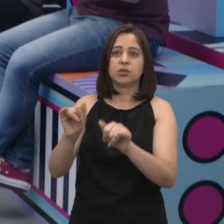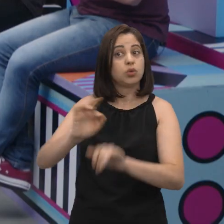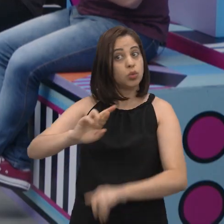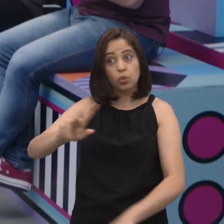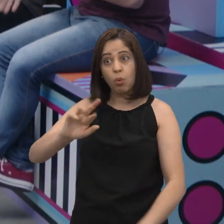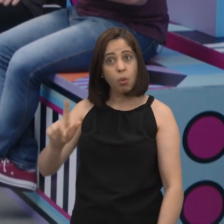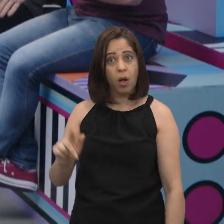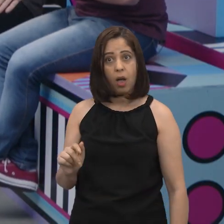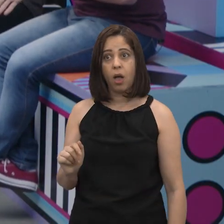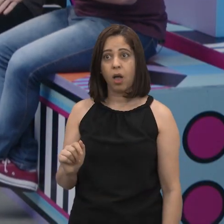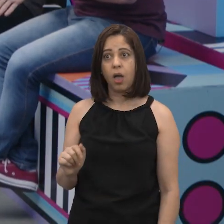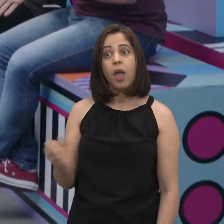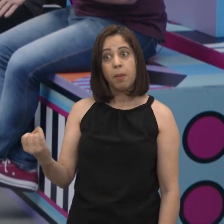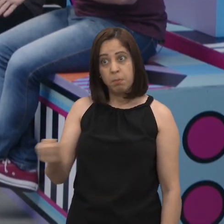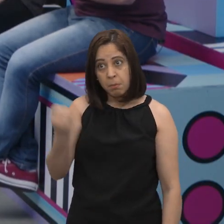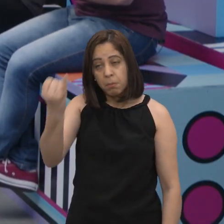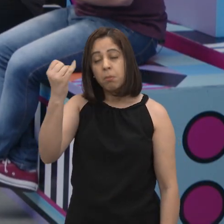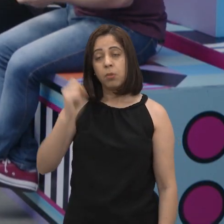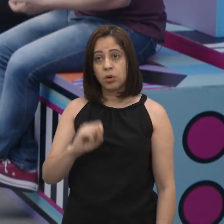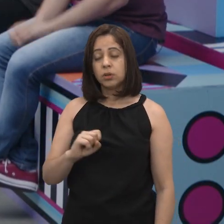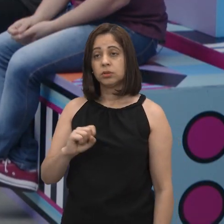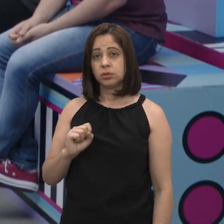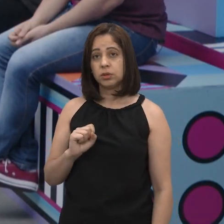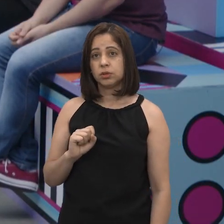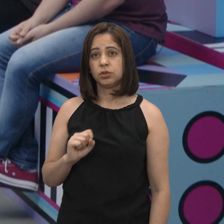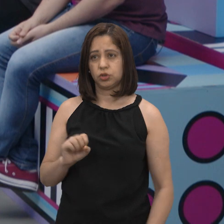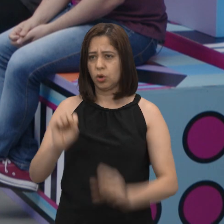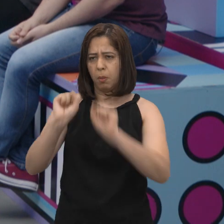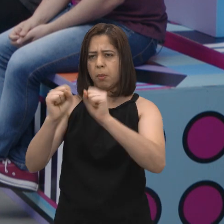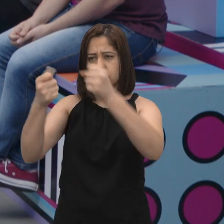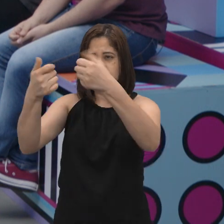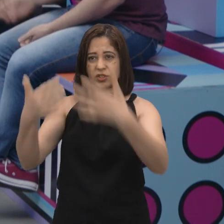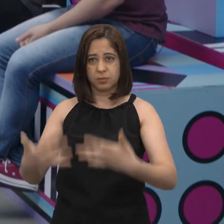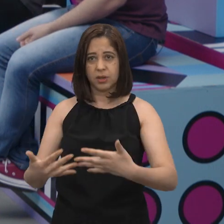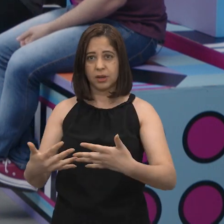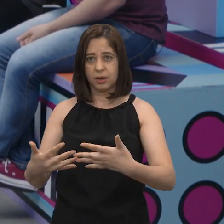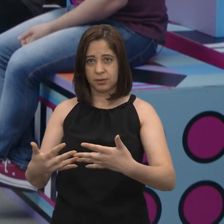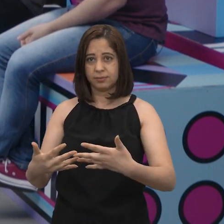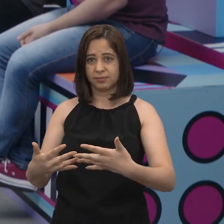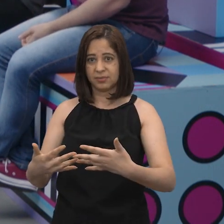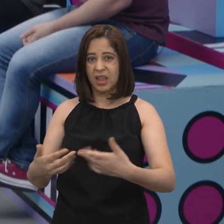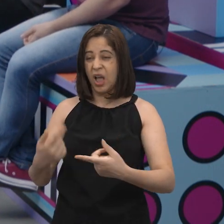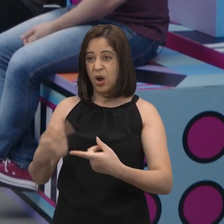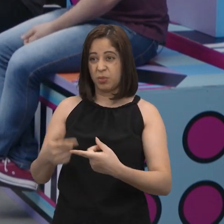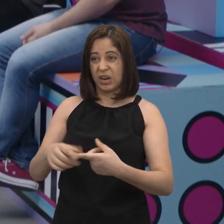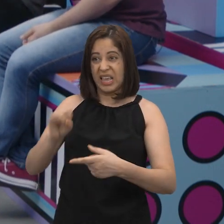que o buraco vai bem mais fundo do que isso, né? Eu queria que você desse esse panorama, assim, porque a pessoa entenda que, de fato, ela